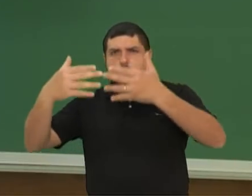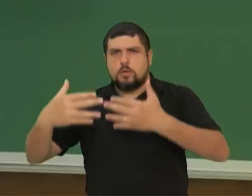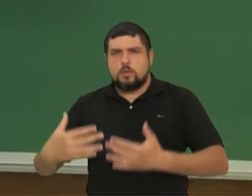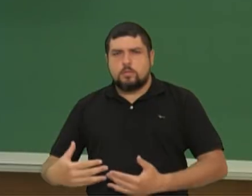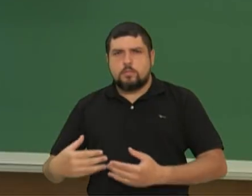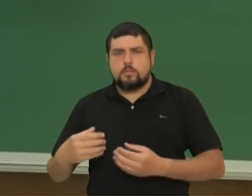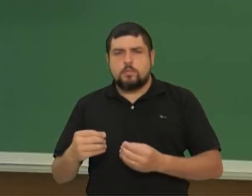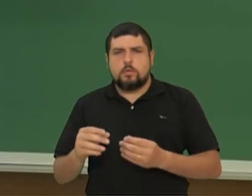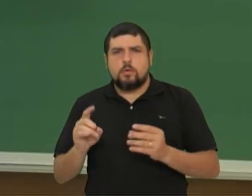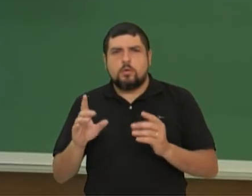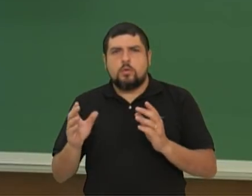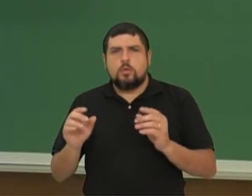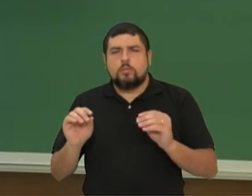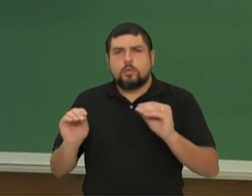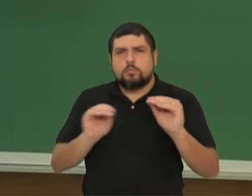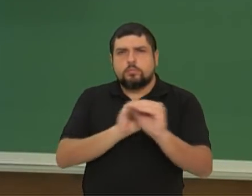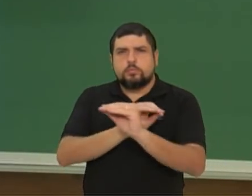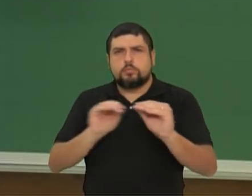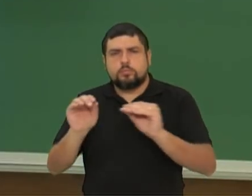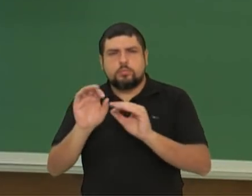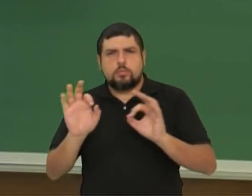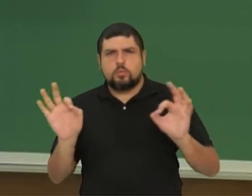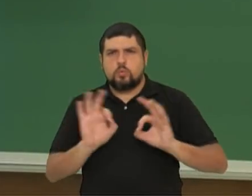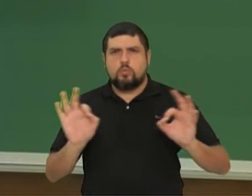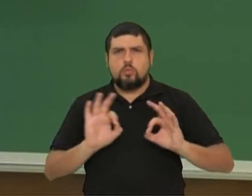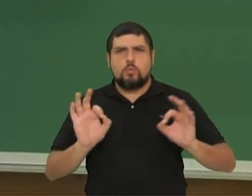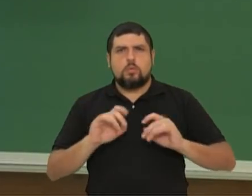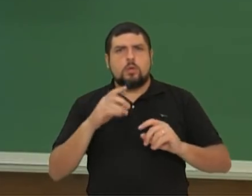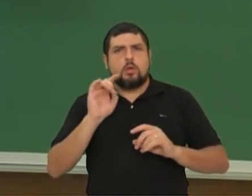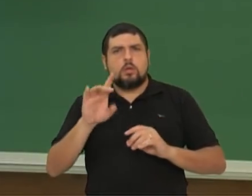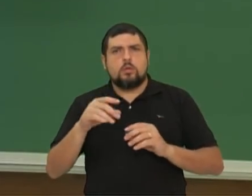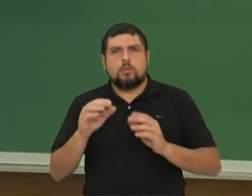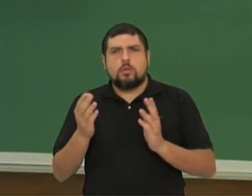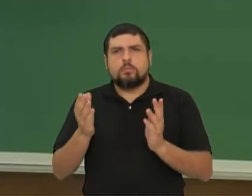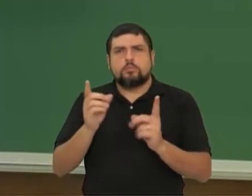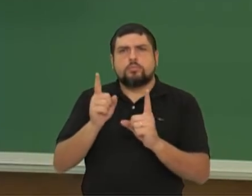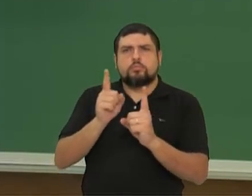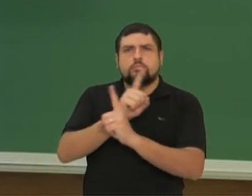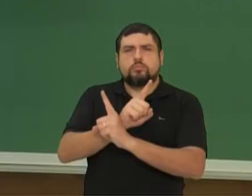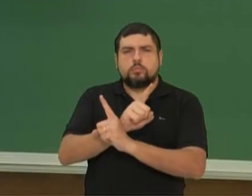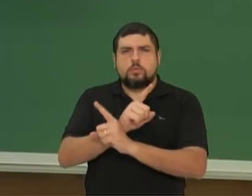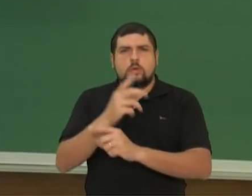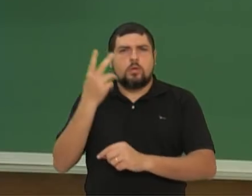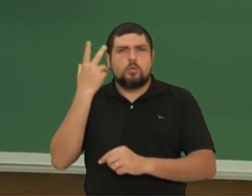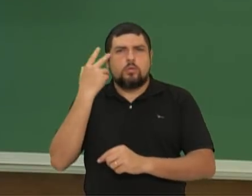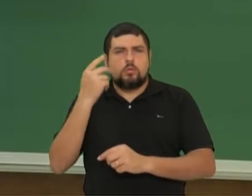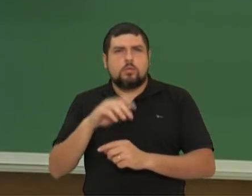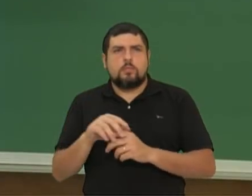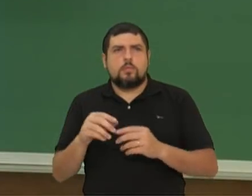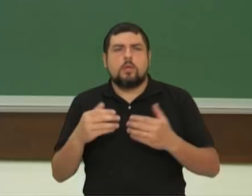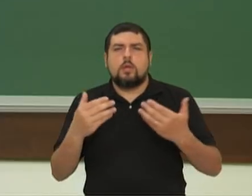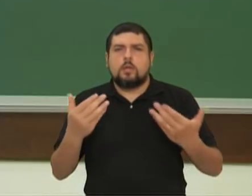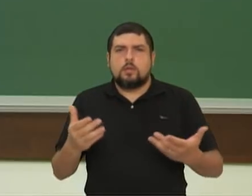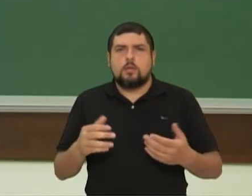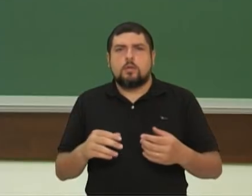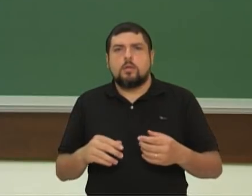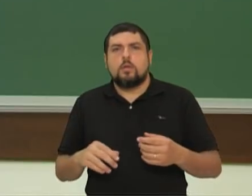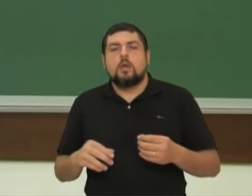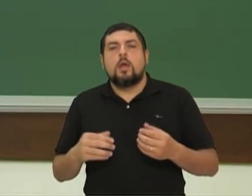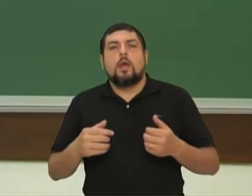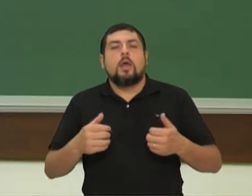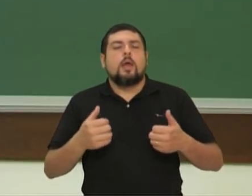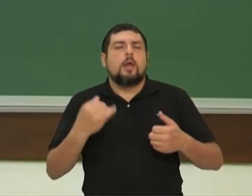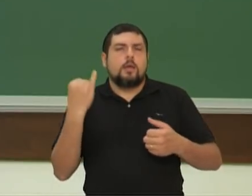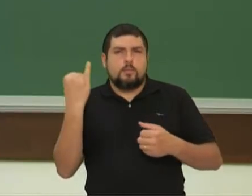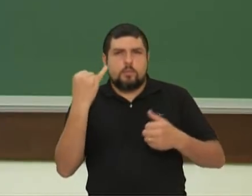2 para lá. Não alterou o sinal de ninguém, não, certo? Foi só espelhado. É que isso aqui é importante a gente falar,